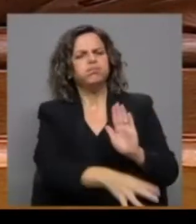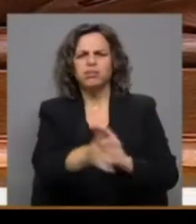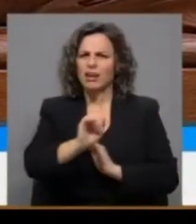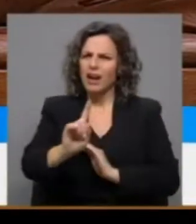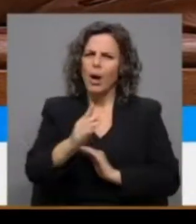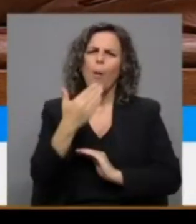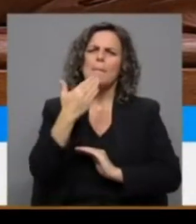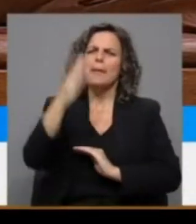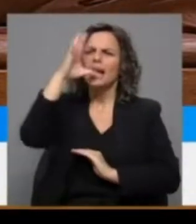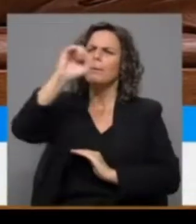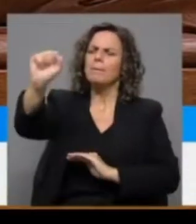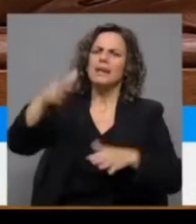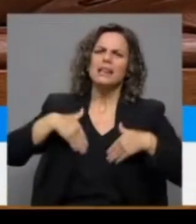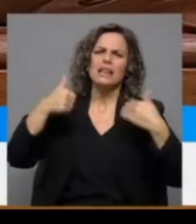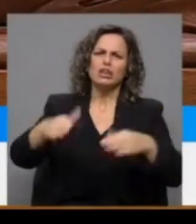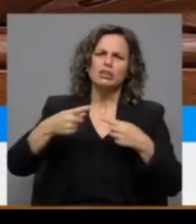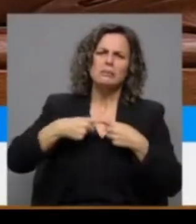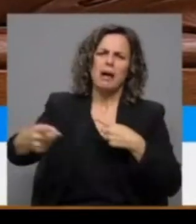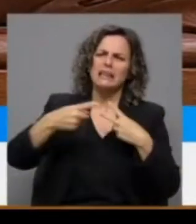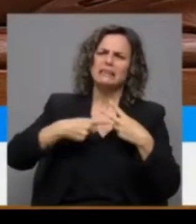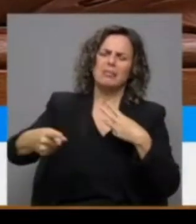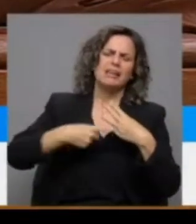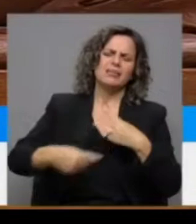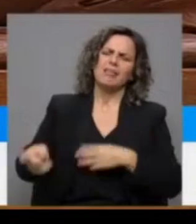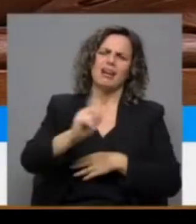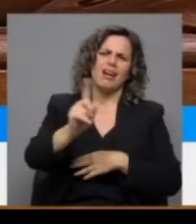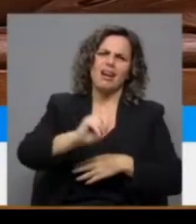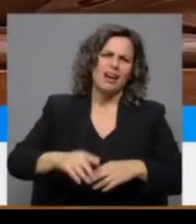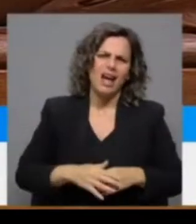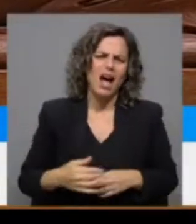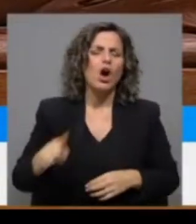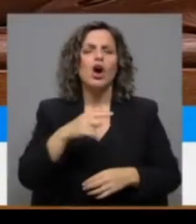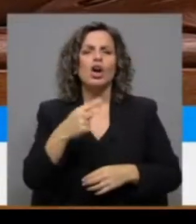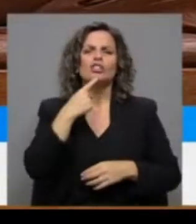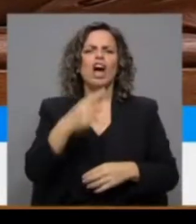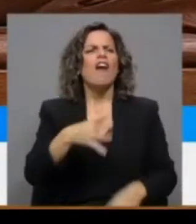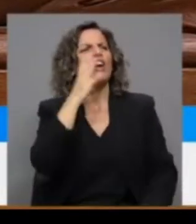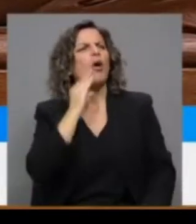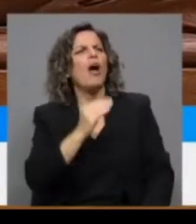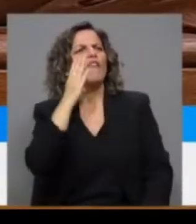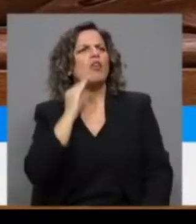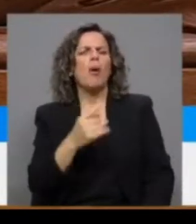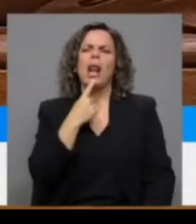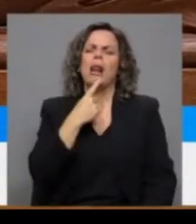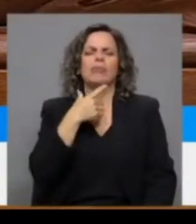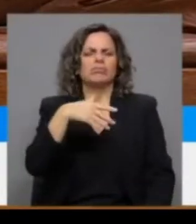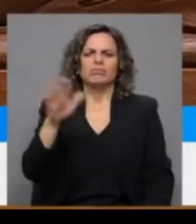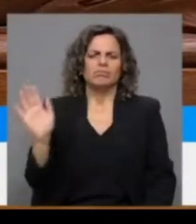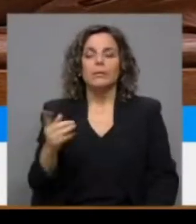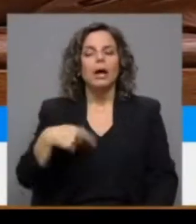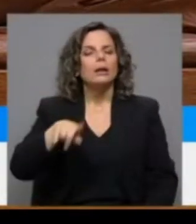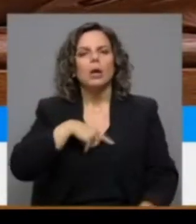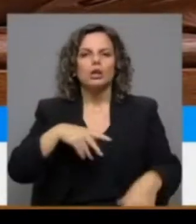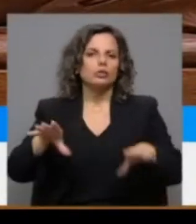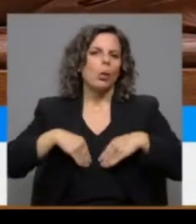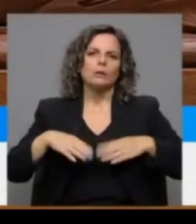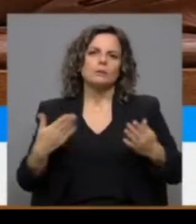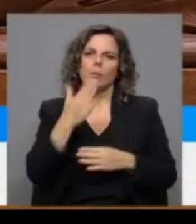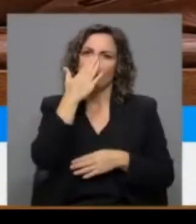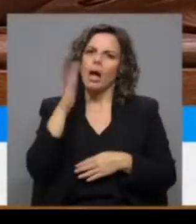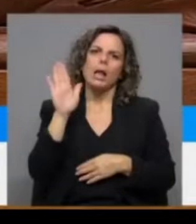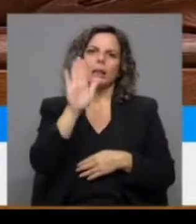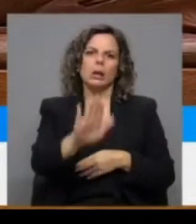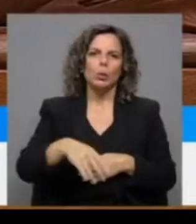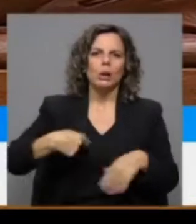de ministros às semanas. Não nos arrogamos donos da palavra vergonha. Nem assumiremos atitudes de